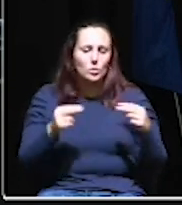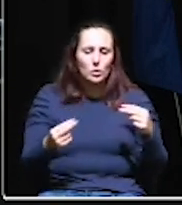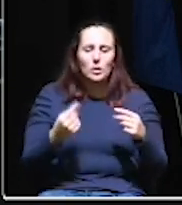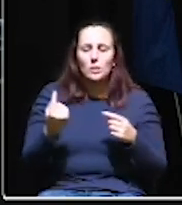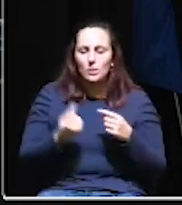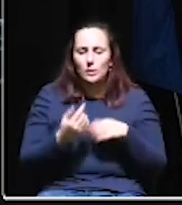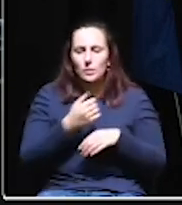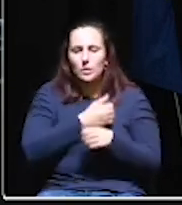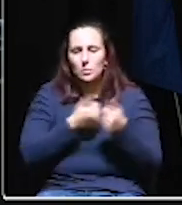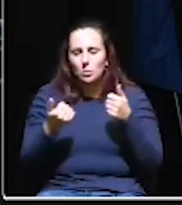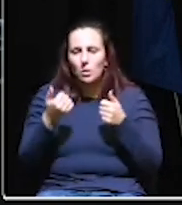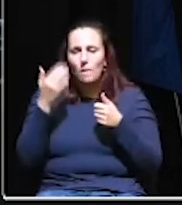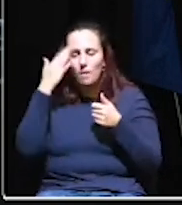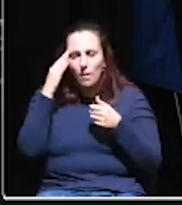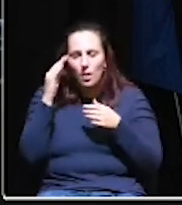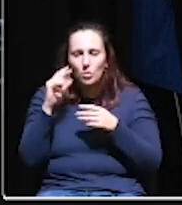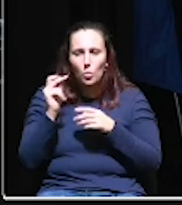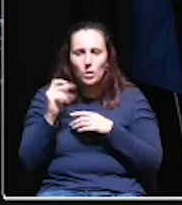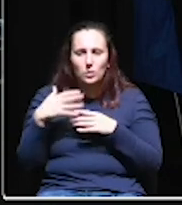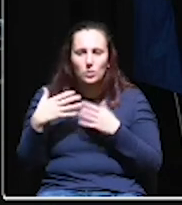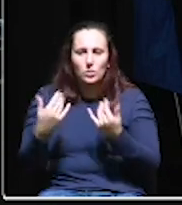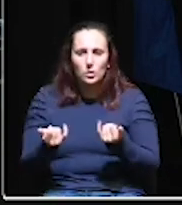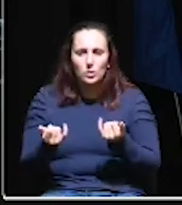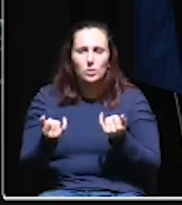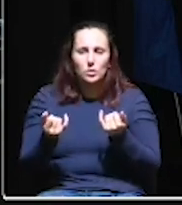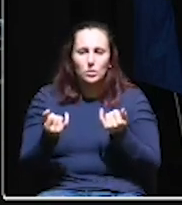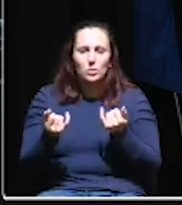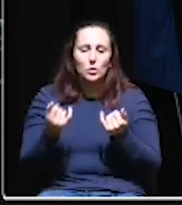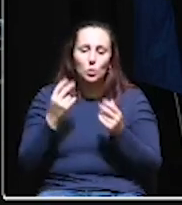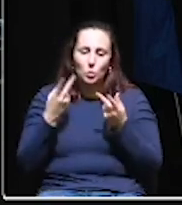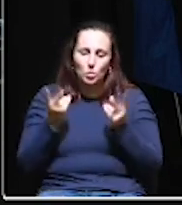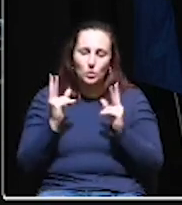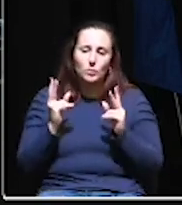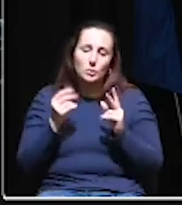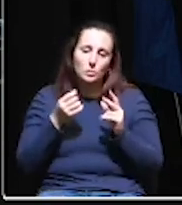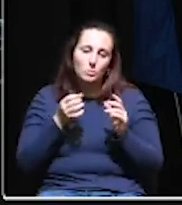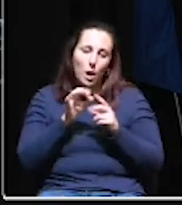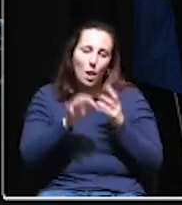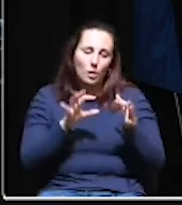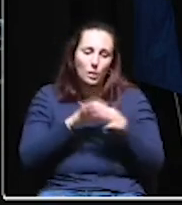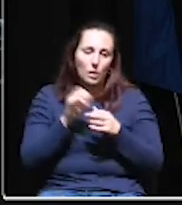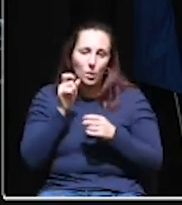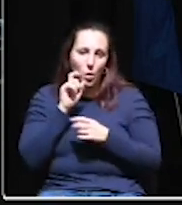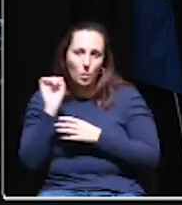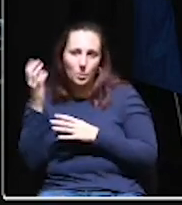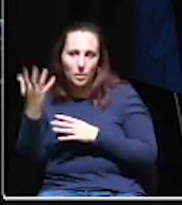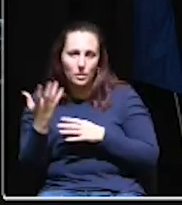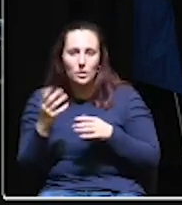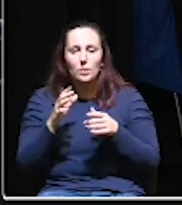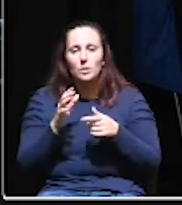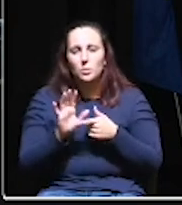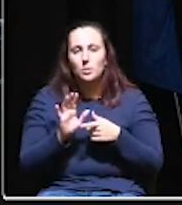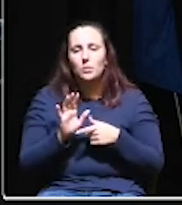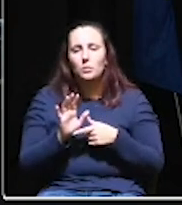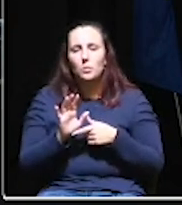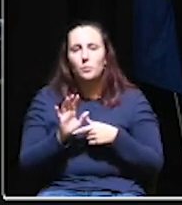fazer em Lisboa nos próximos anos, nomeadamente várias recomendações que o LIVRE aqui trouxe na área ambiental. É o caso, por exemplo, do que apresentámos